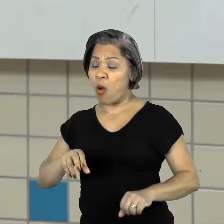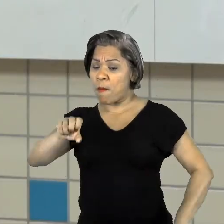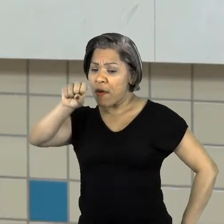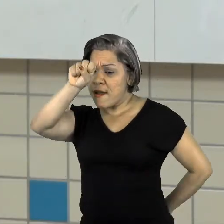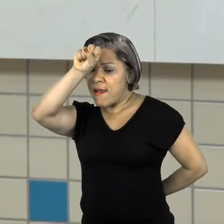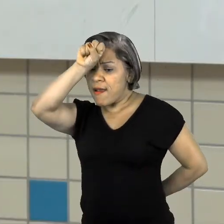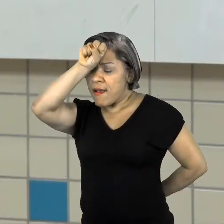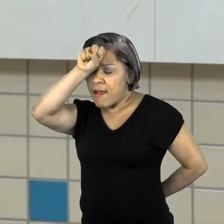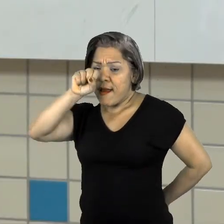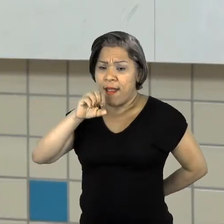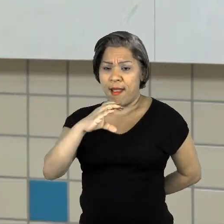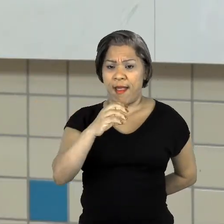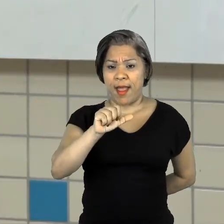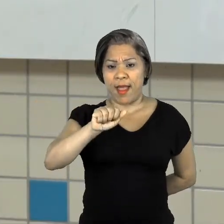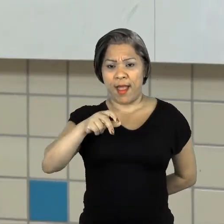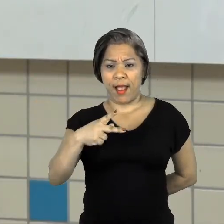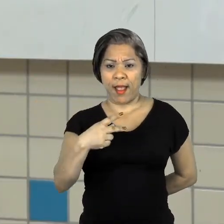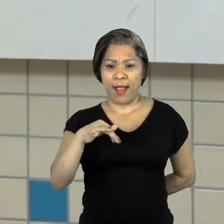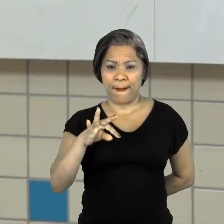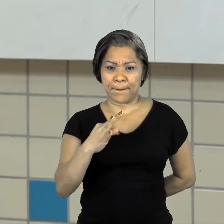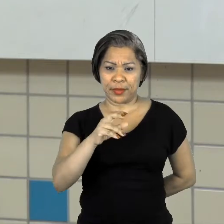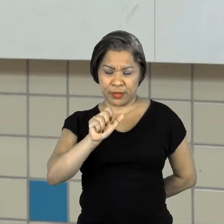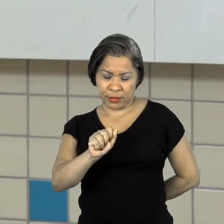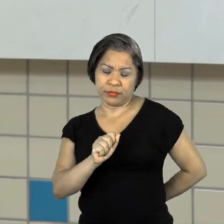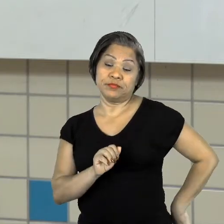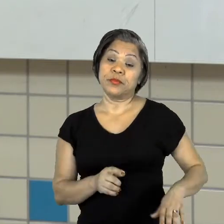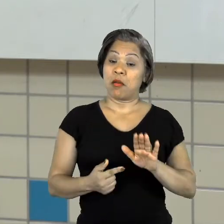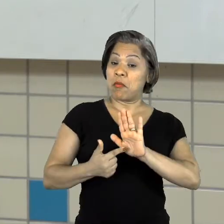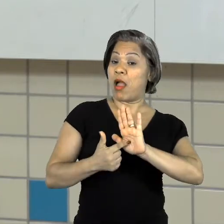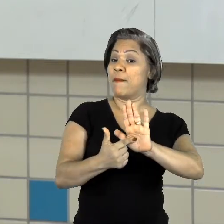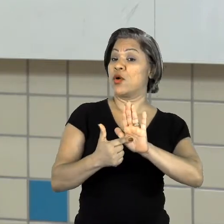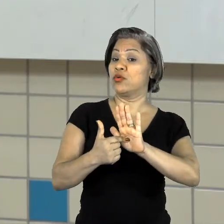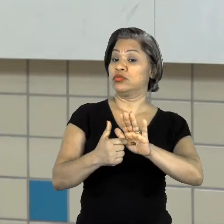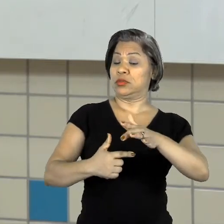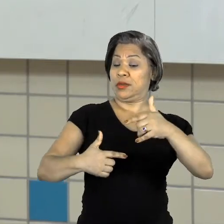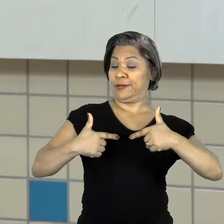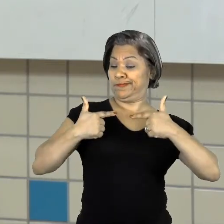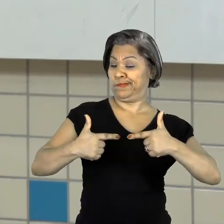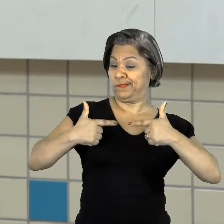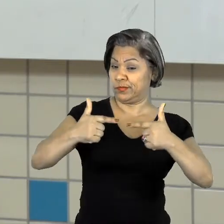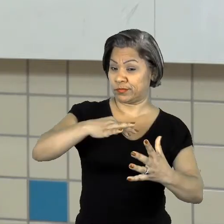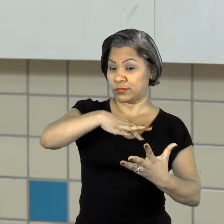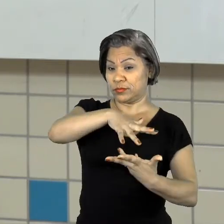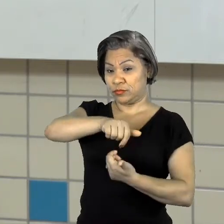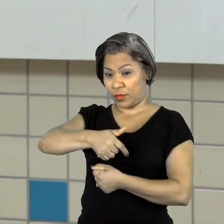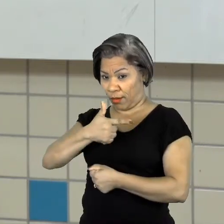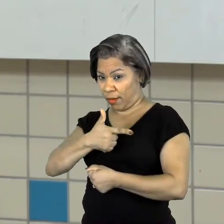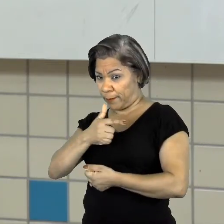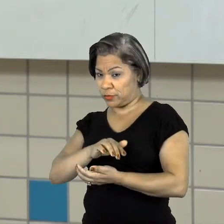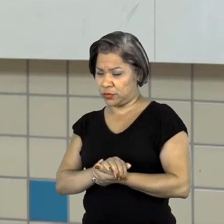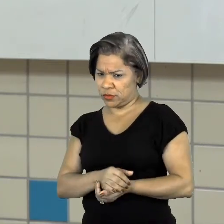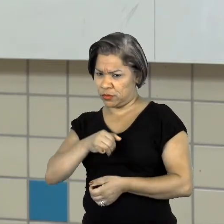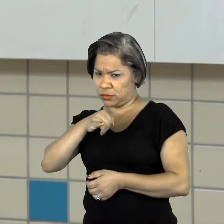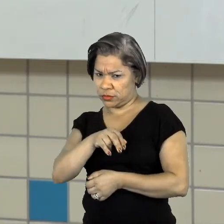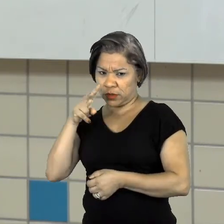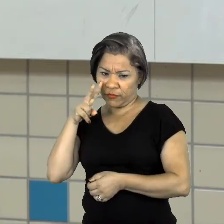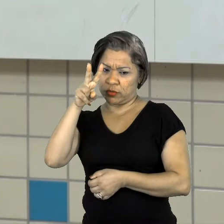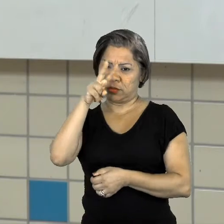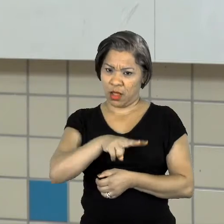abordar questões da Segunda Guerra Mundial. Se você ler a história em quadrinhos do Capitão América, você